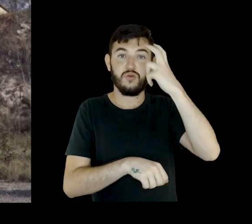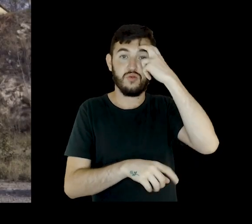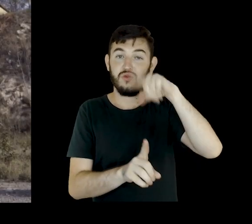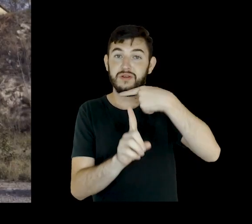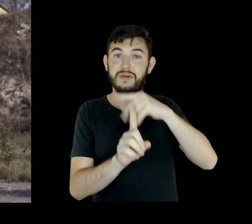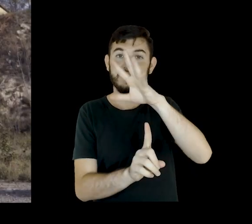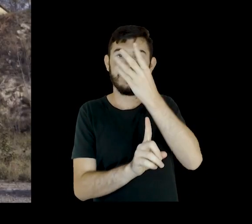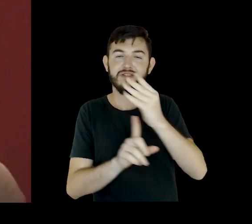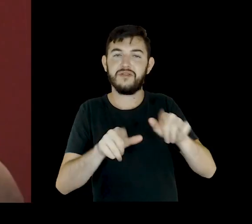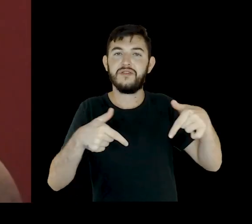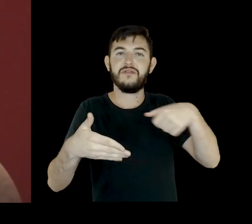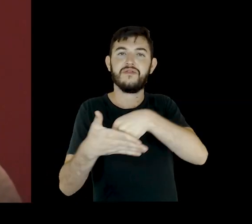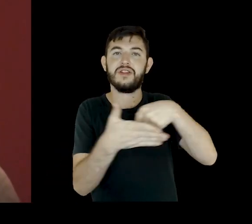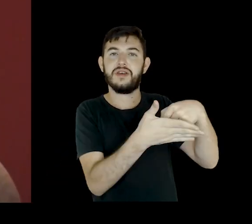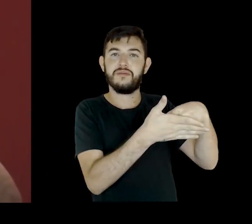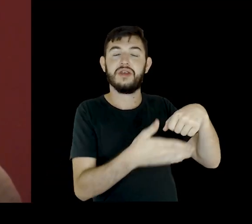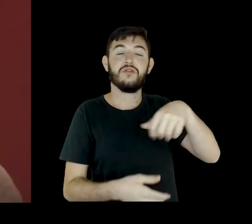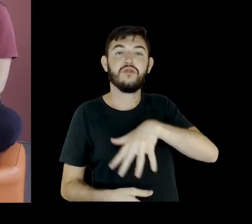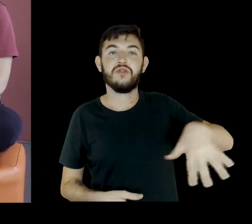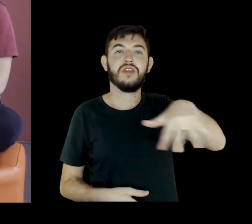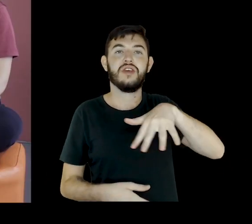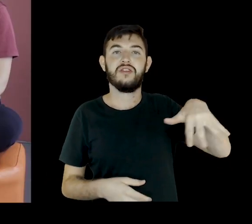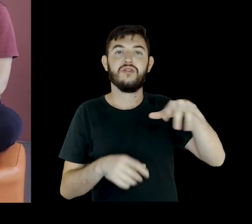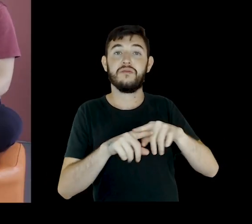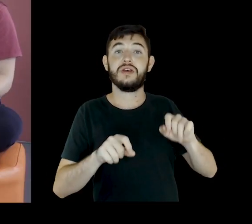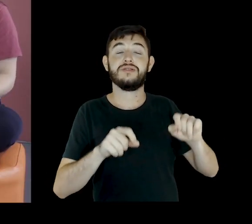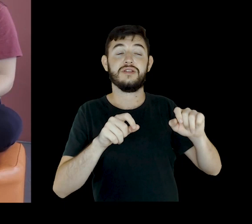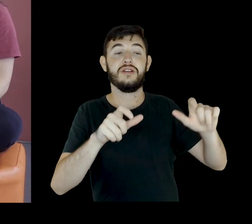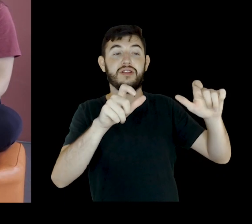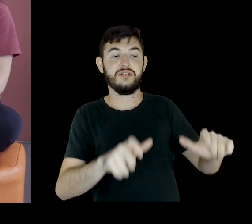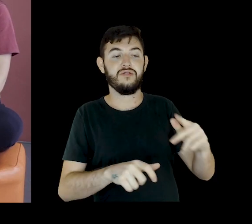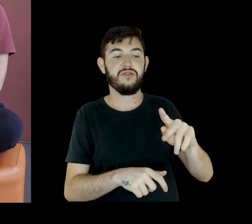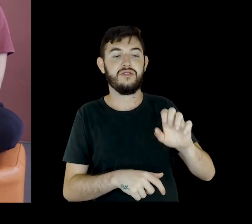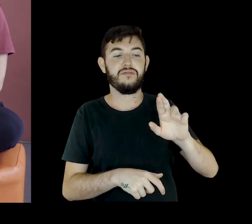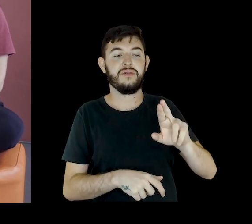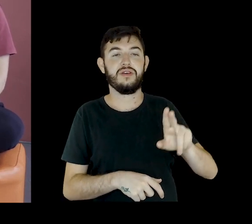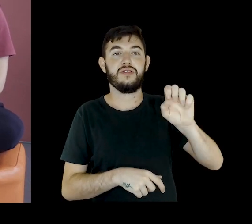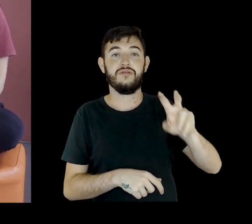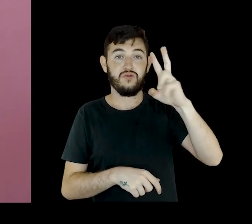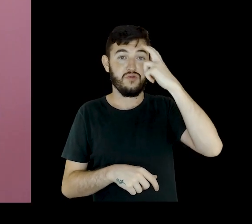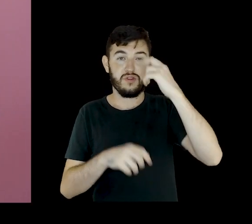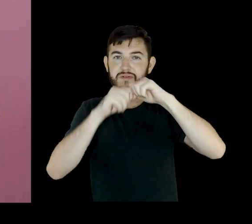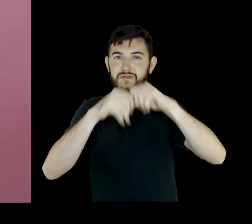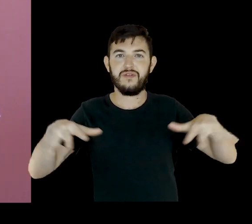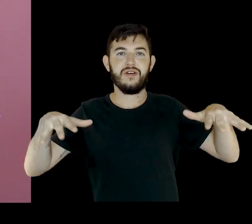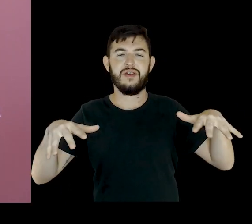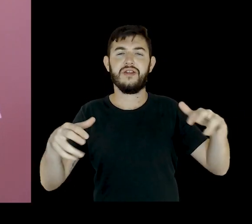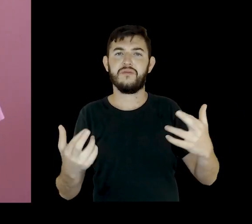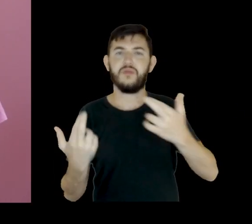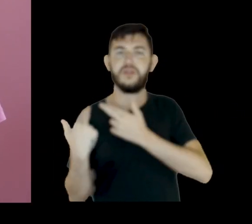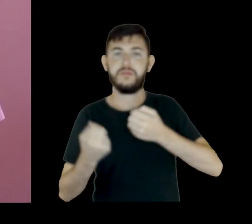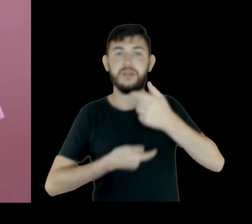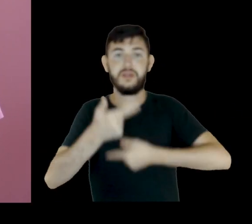fazer enfrentamento por melhores condições do nosso território. O bairro de Perus tem uma efervescência cultural muito grande. É muito fruto, inclusive,